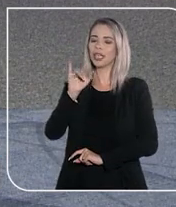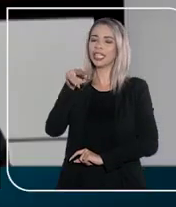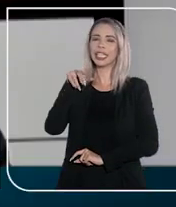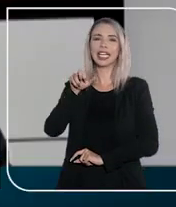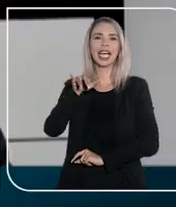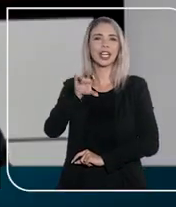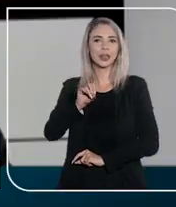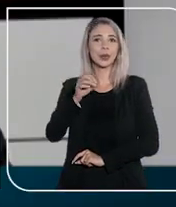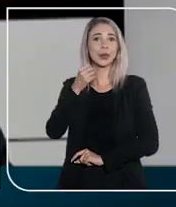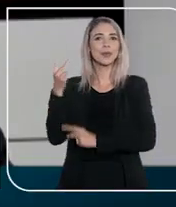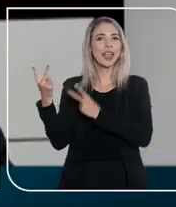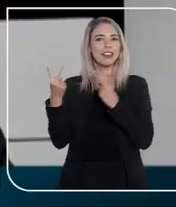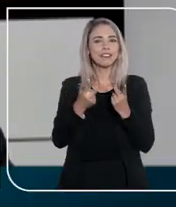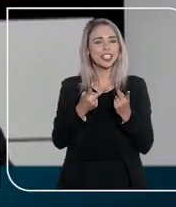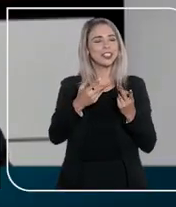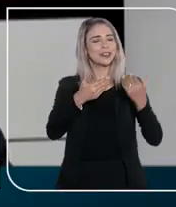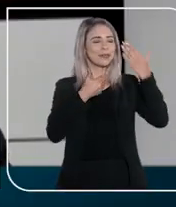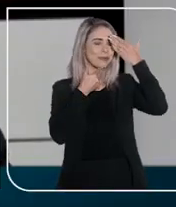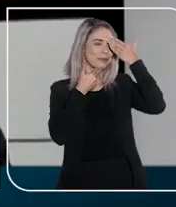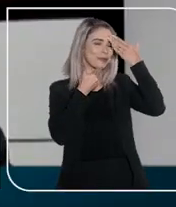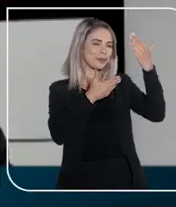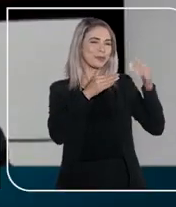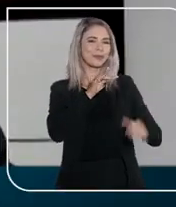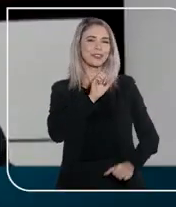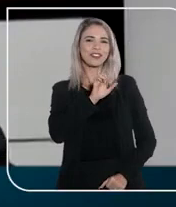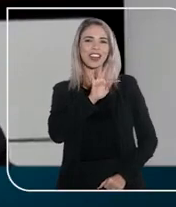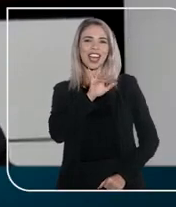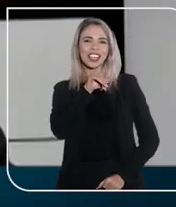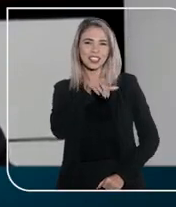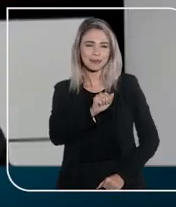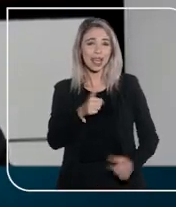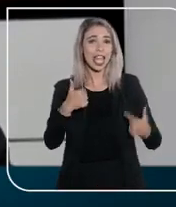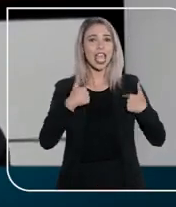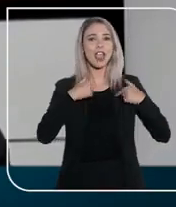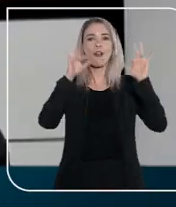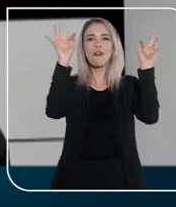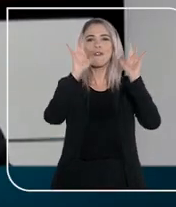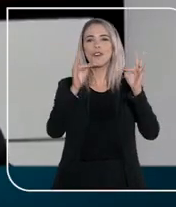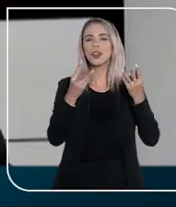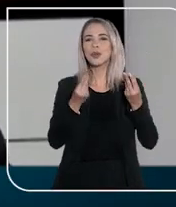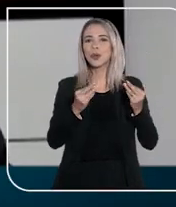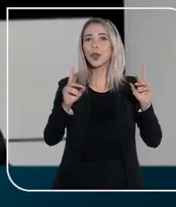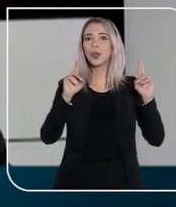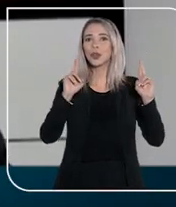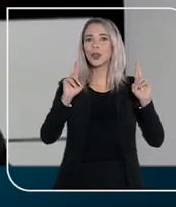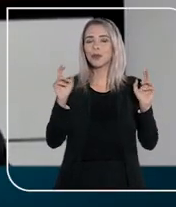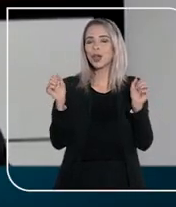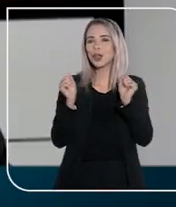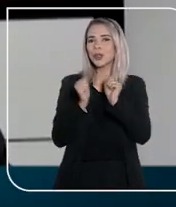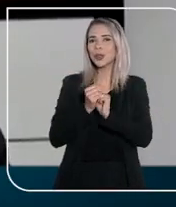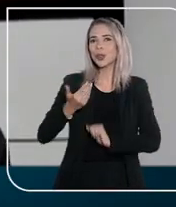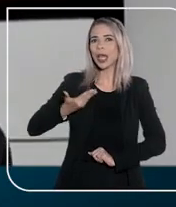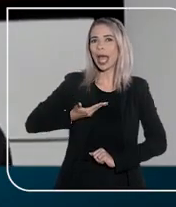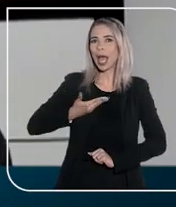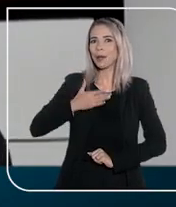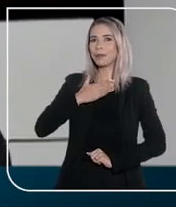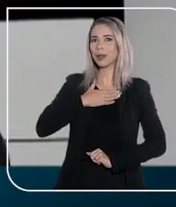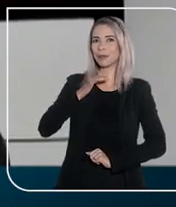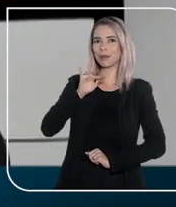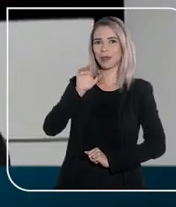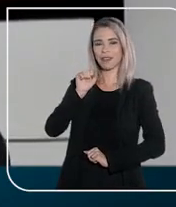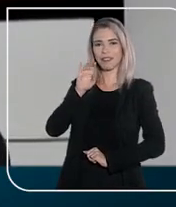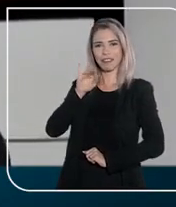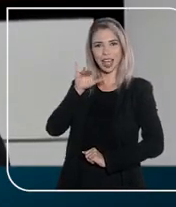também. Muito obrigado, Fátima. Eu estou muito feliz com essa oportunidade. Espero aqui, junto do meu colega doutor Fábio,